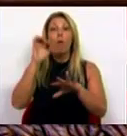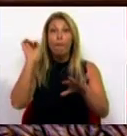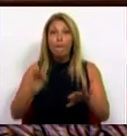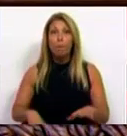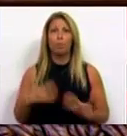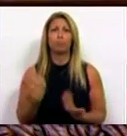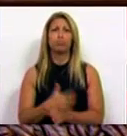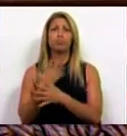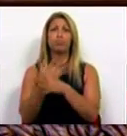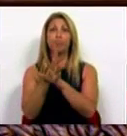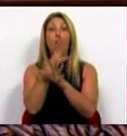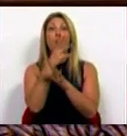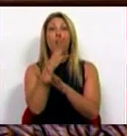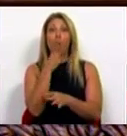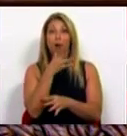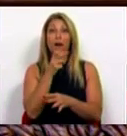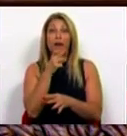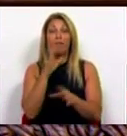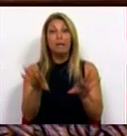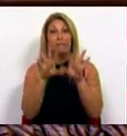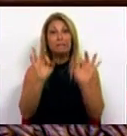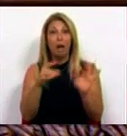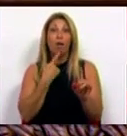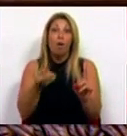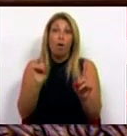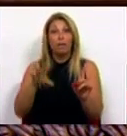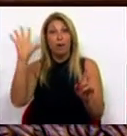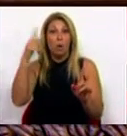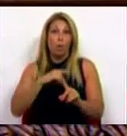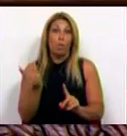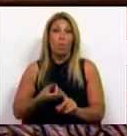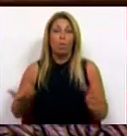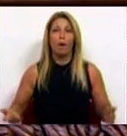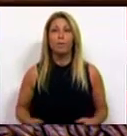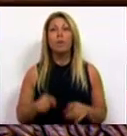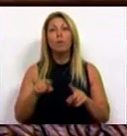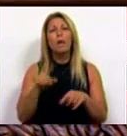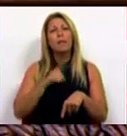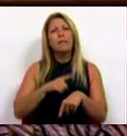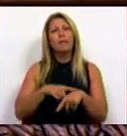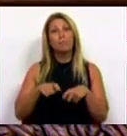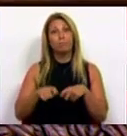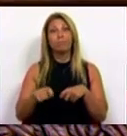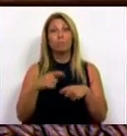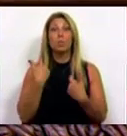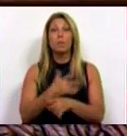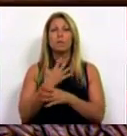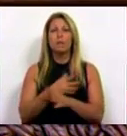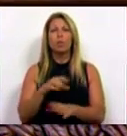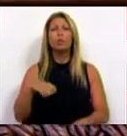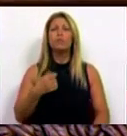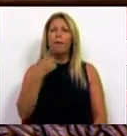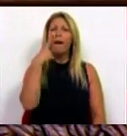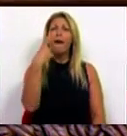mais uma vez este ano. E nestas idas ao terreno, nesta época de incêndios, os Verdes notaram uma